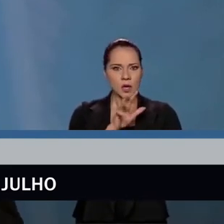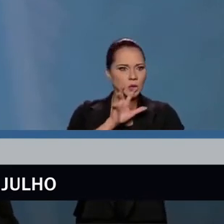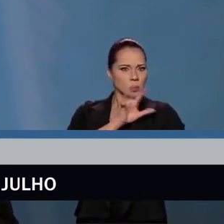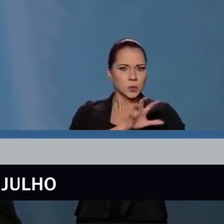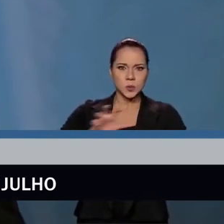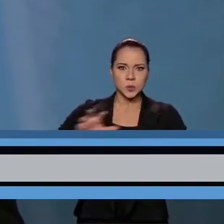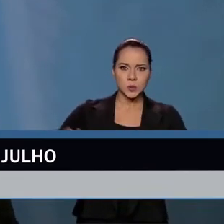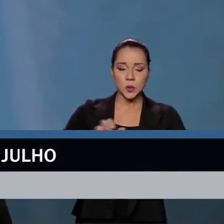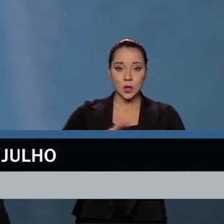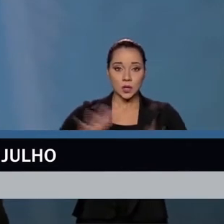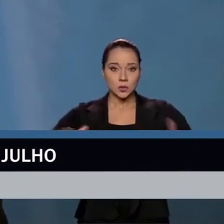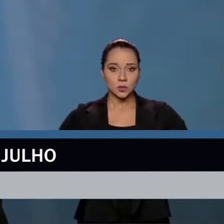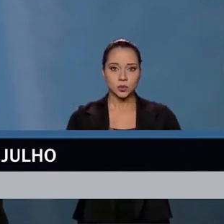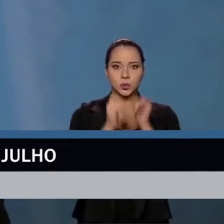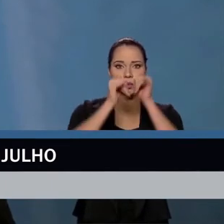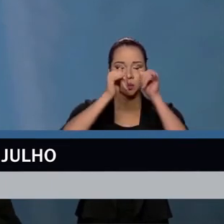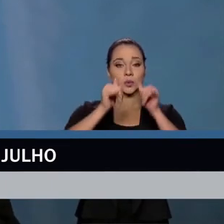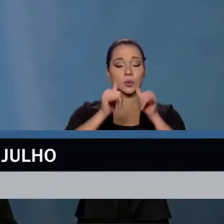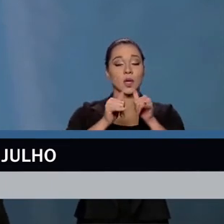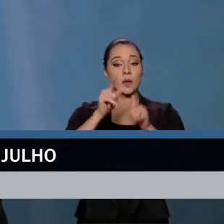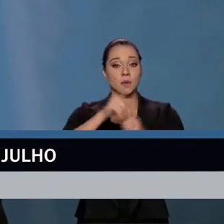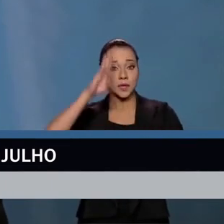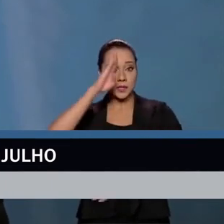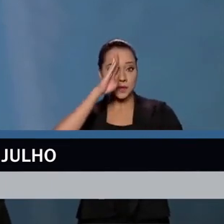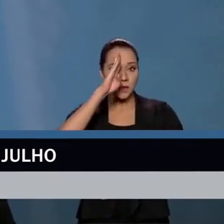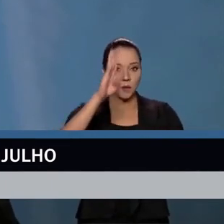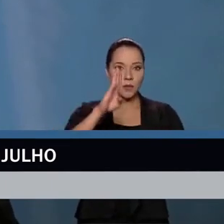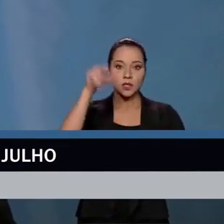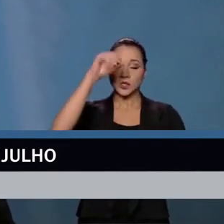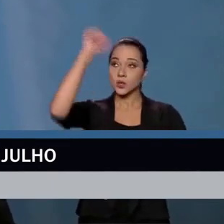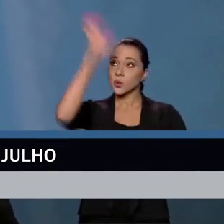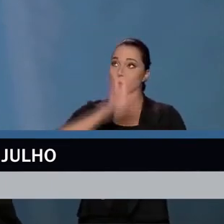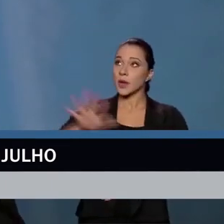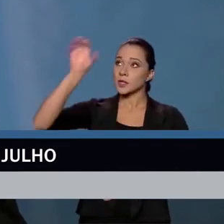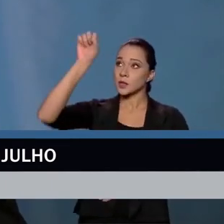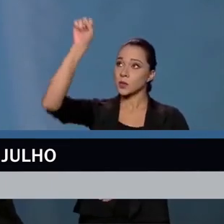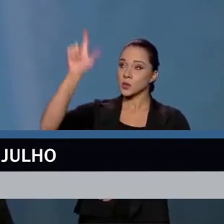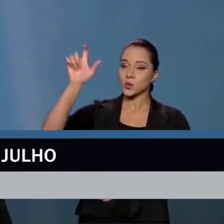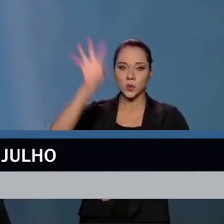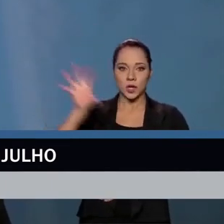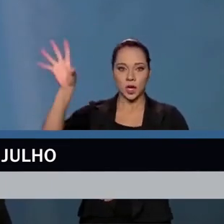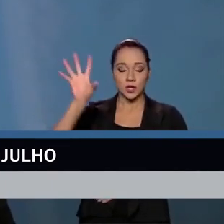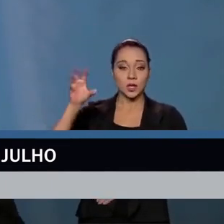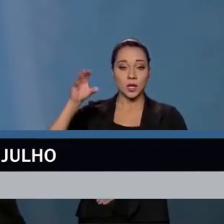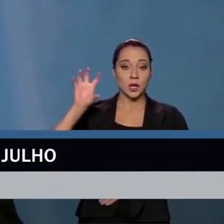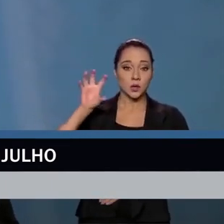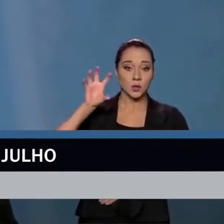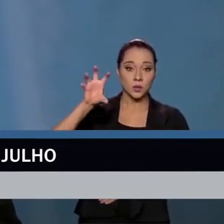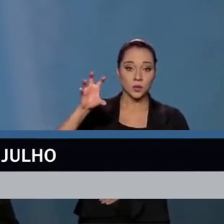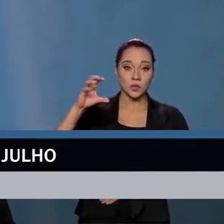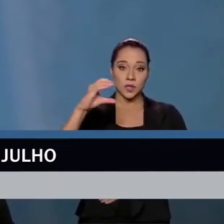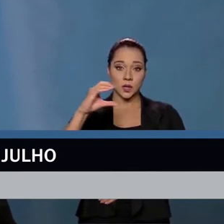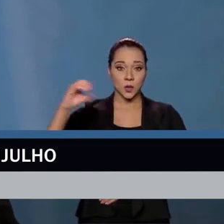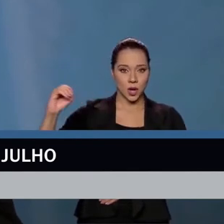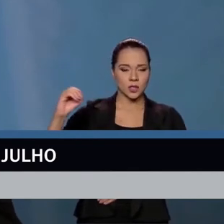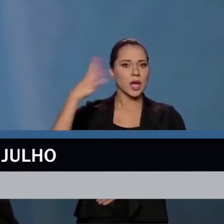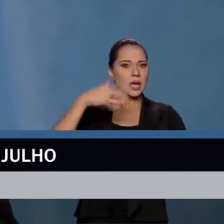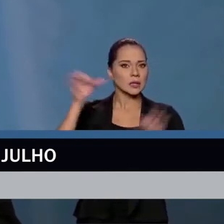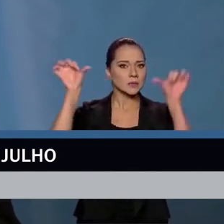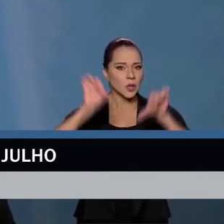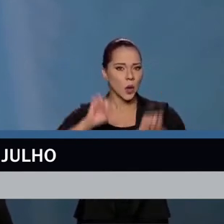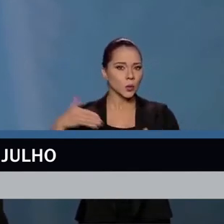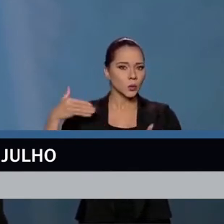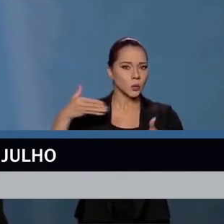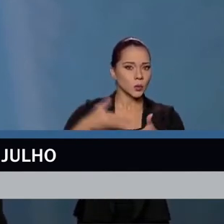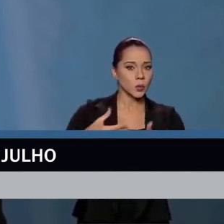atinge nossas hidrelétricas, em especial do Sudeste e Centro-Oeste, é a maior dos últimos